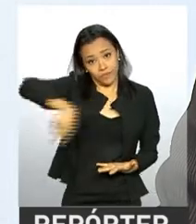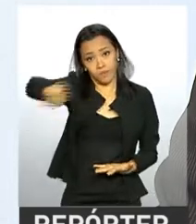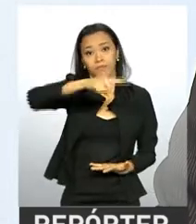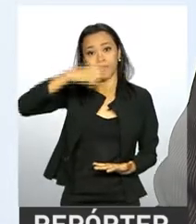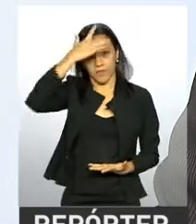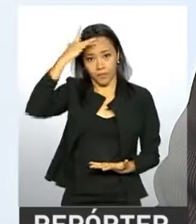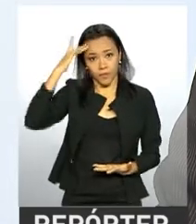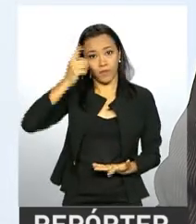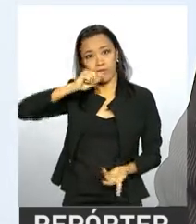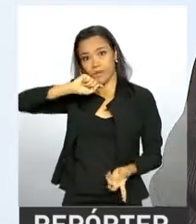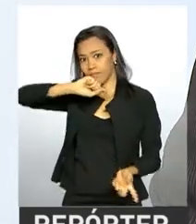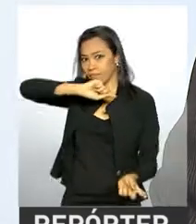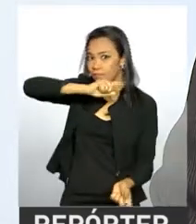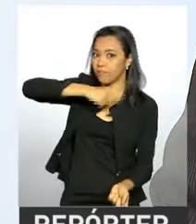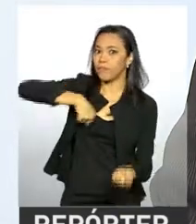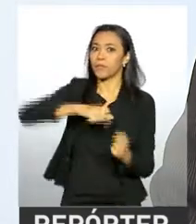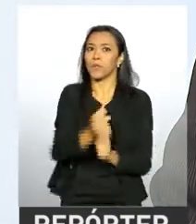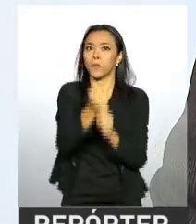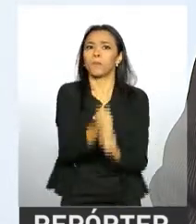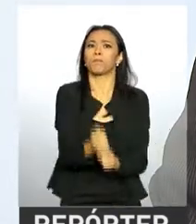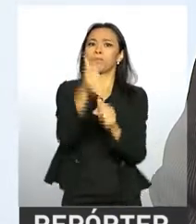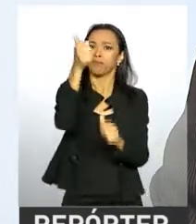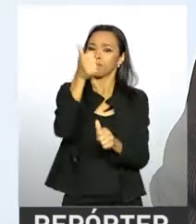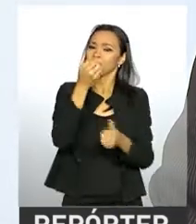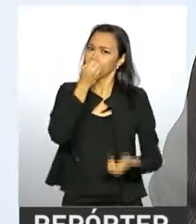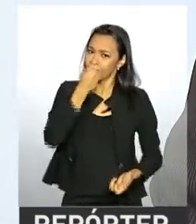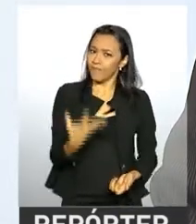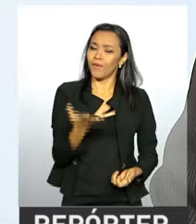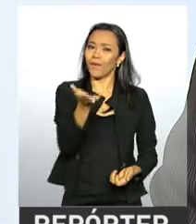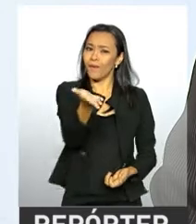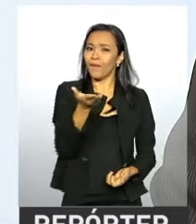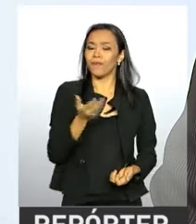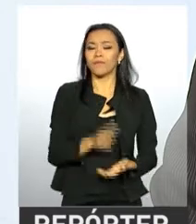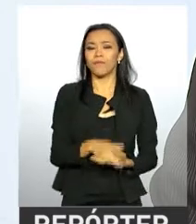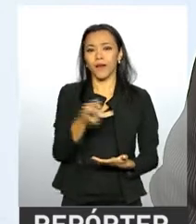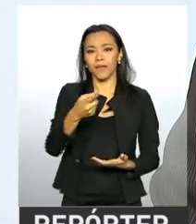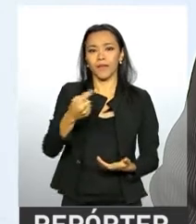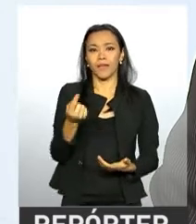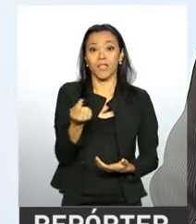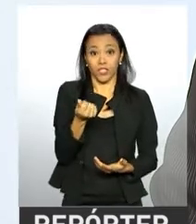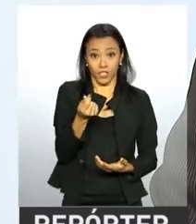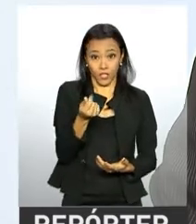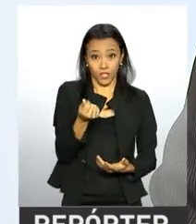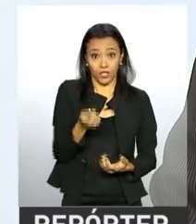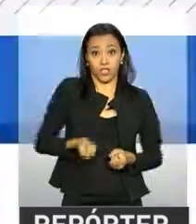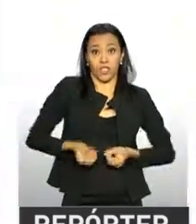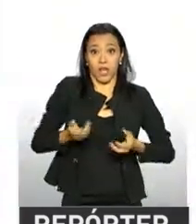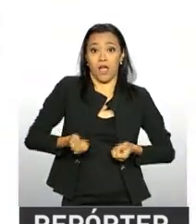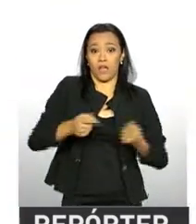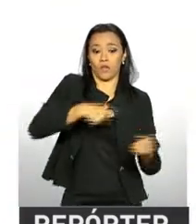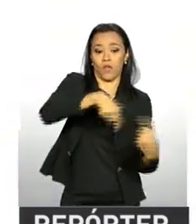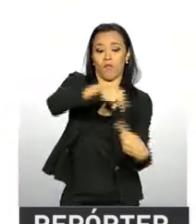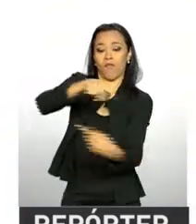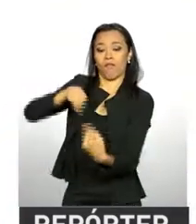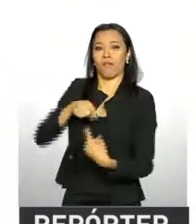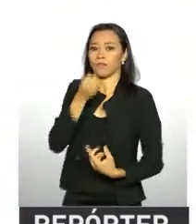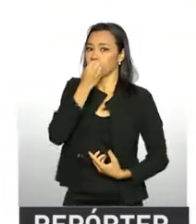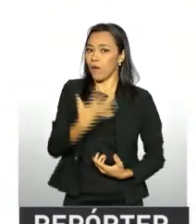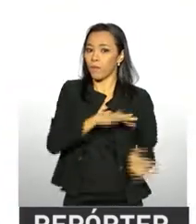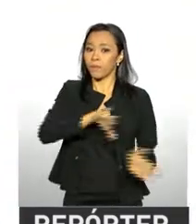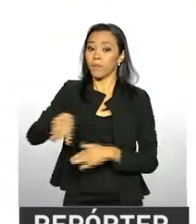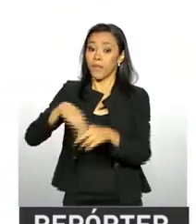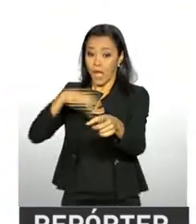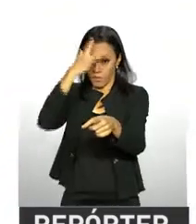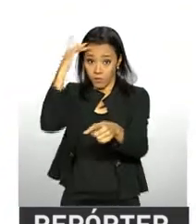na virada do ano e não deixa de ser um bom recurso aí pra em já tá né na economia do país neste momento o trabalhador pode fazer